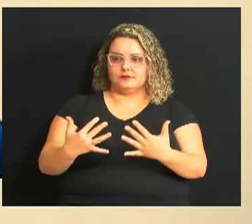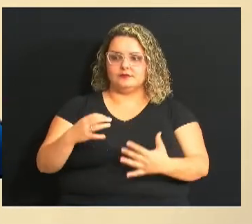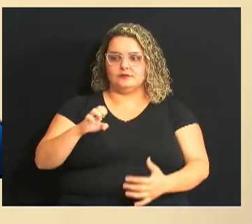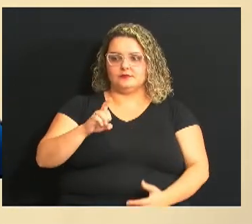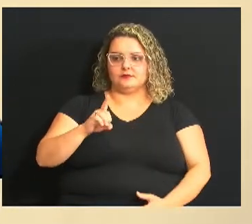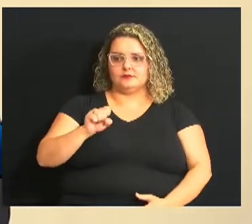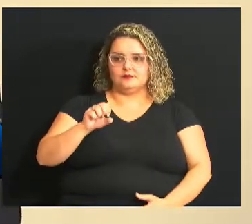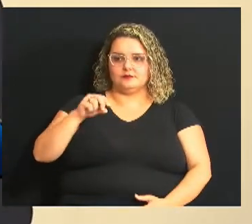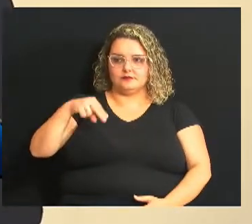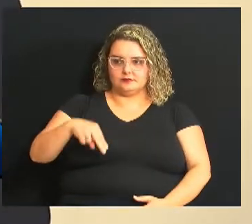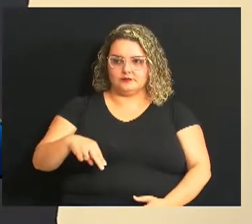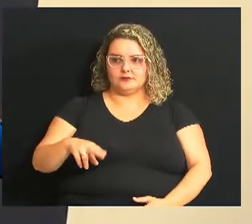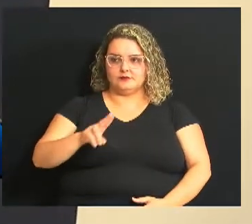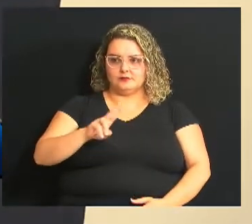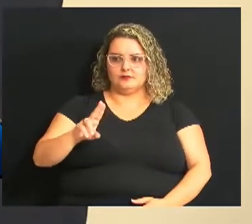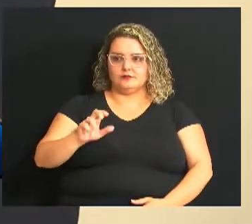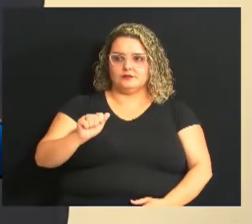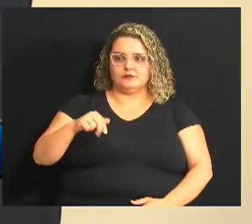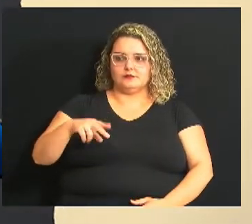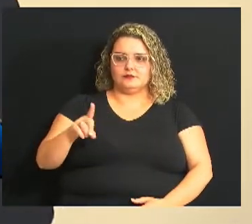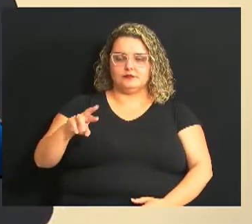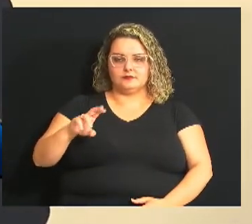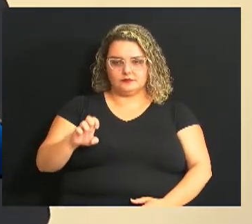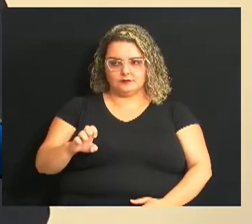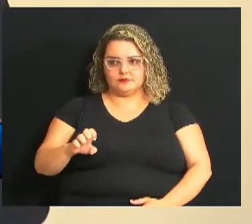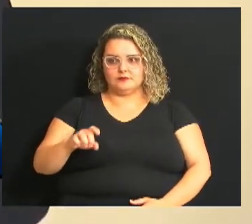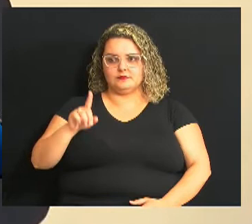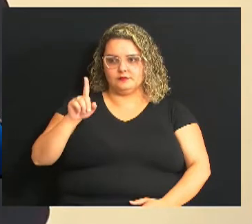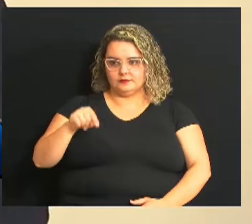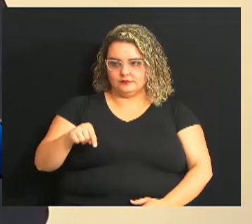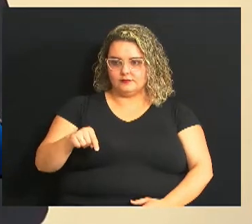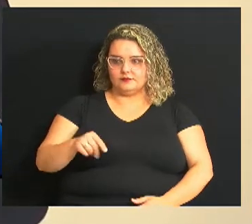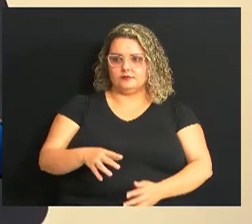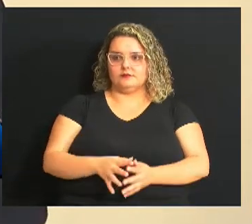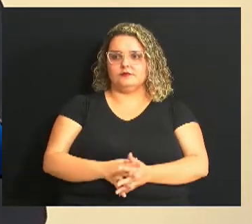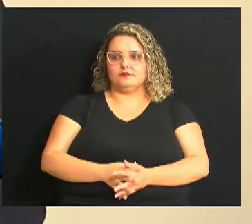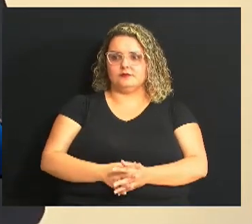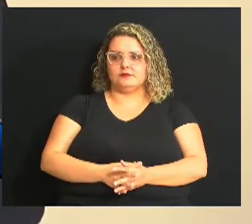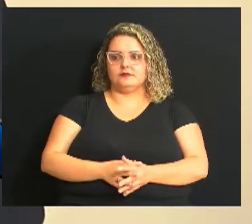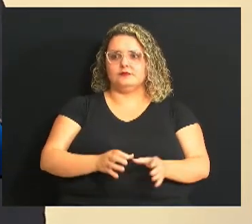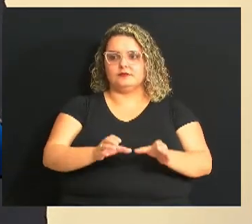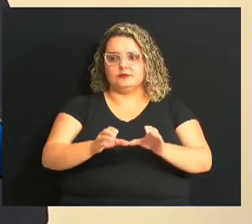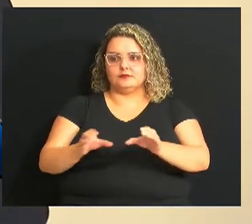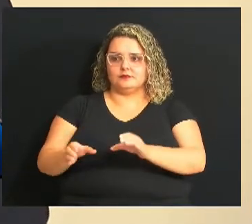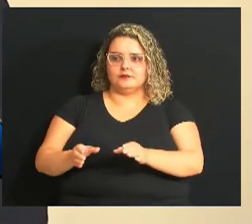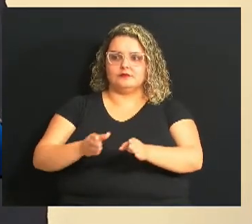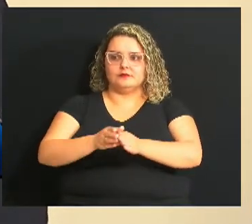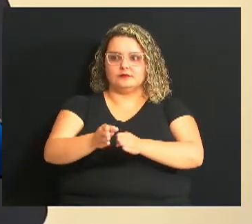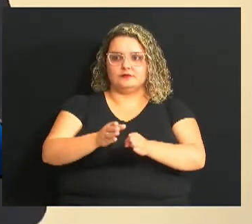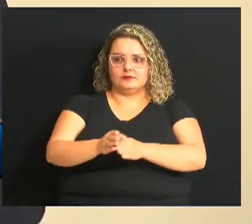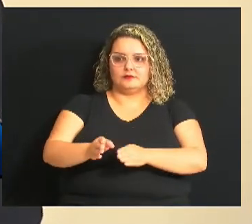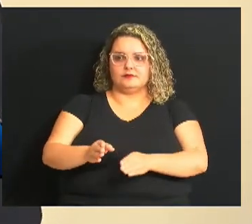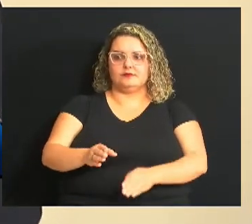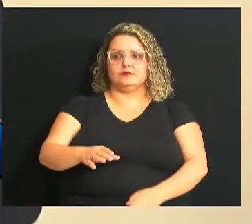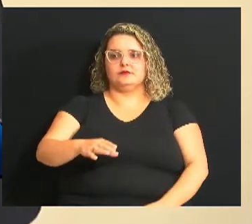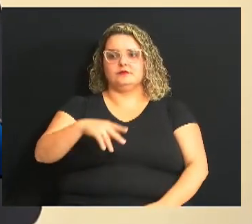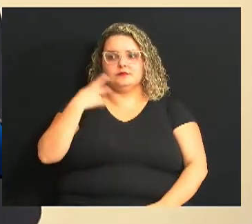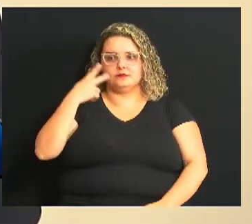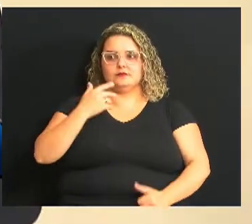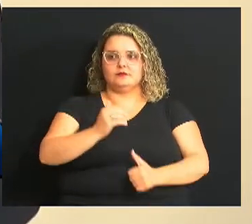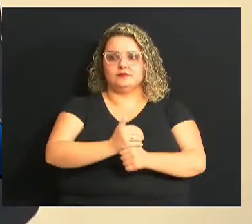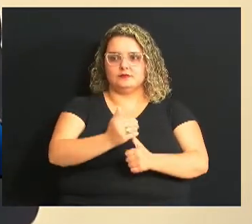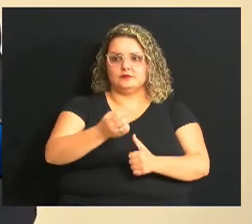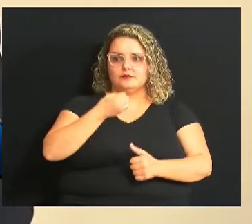em nome do André Bordignon, que é, inclusive, coordenador do nosso Conselho Político do Mandato. Muito